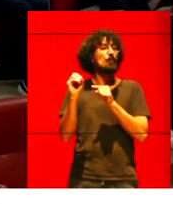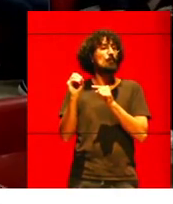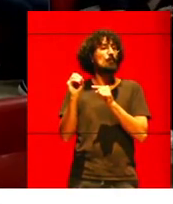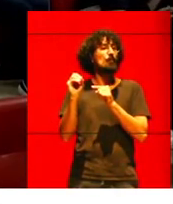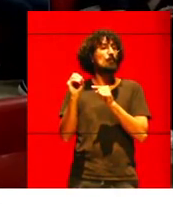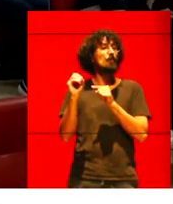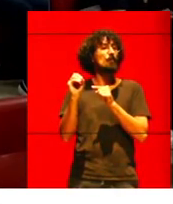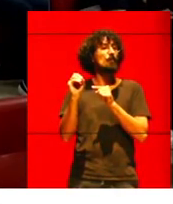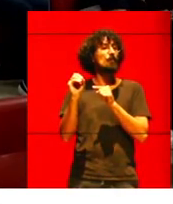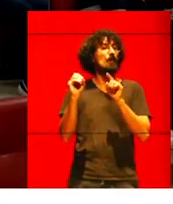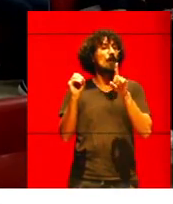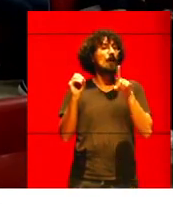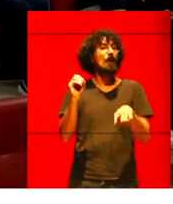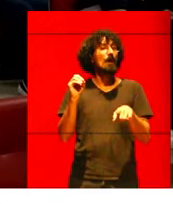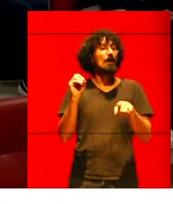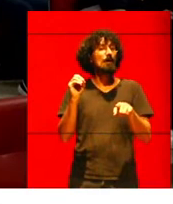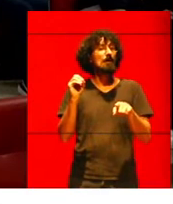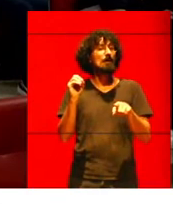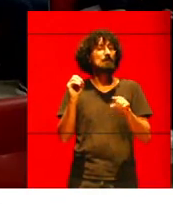Uma molécula aqui